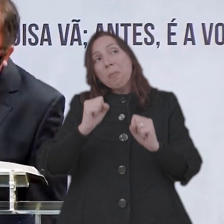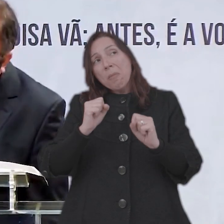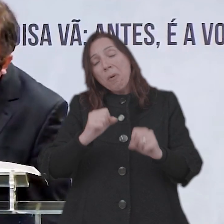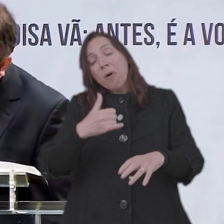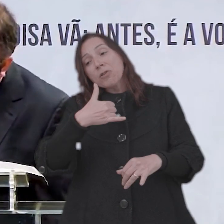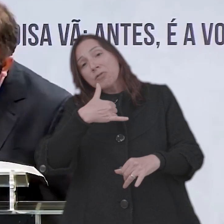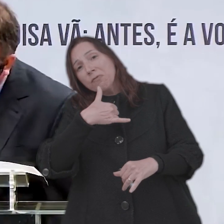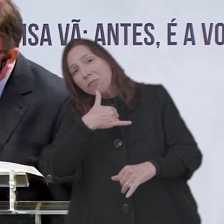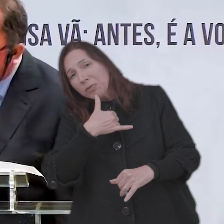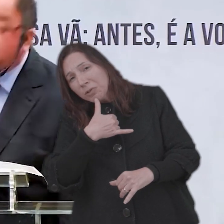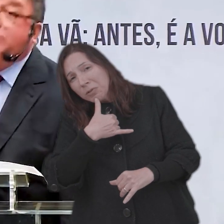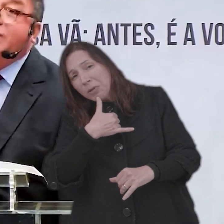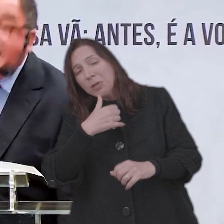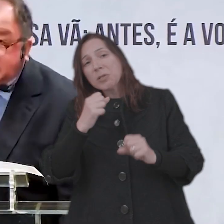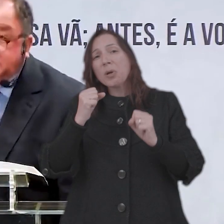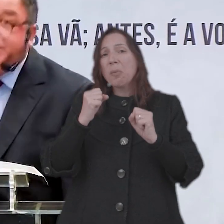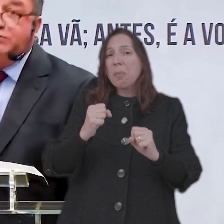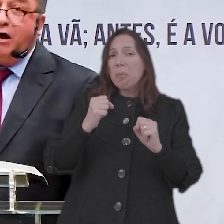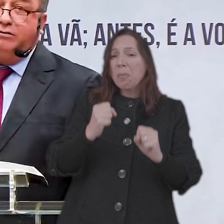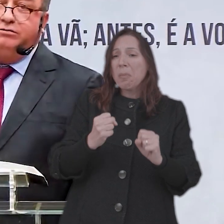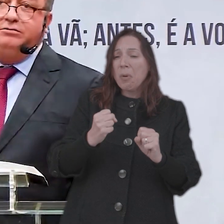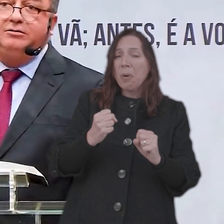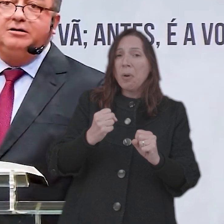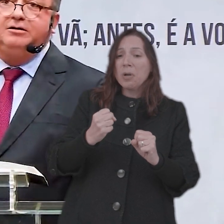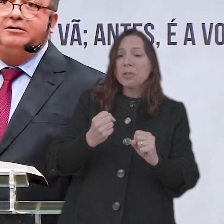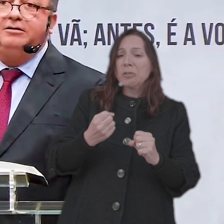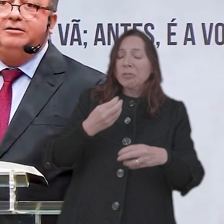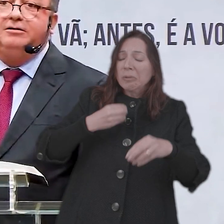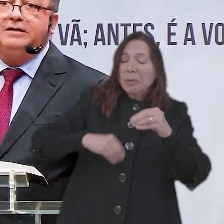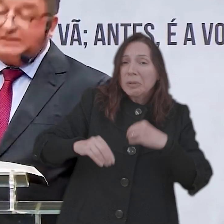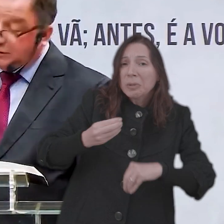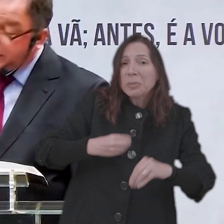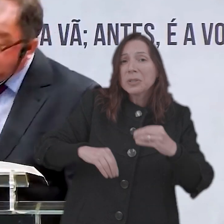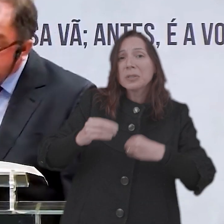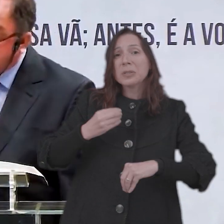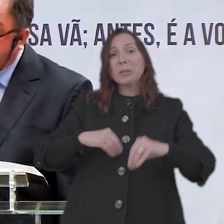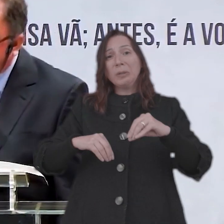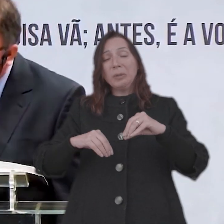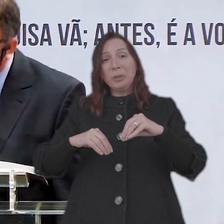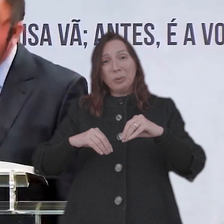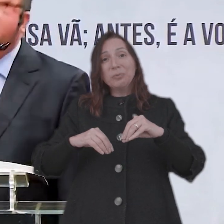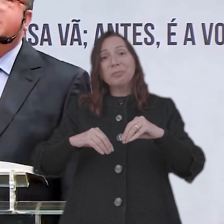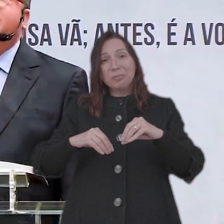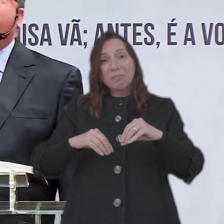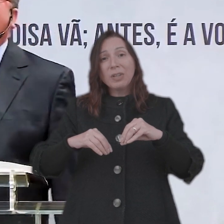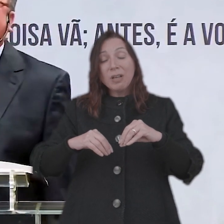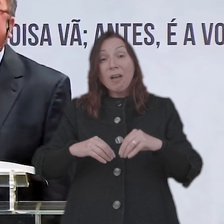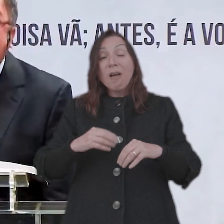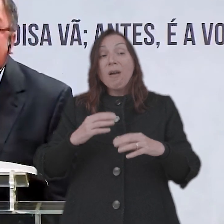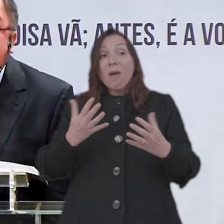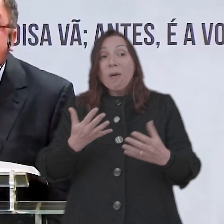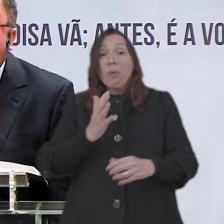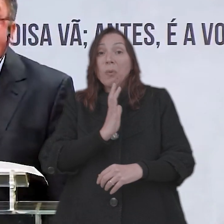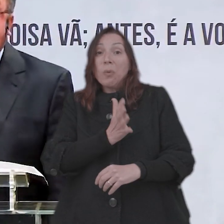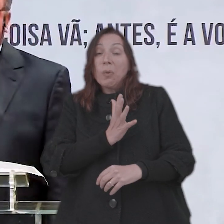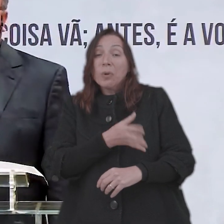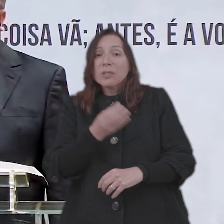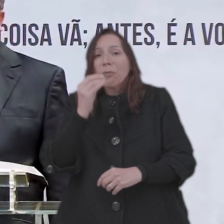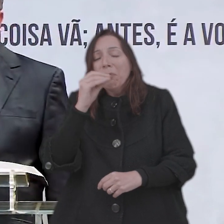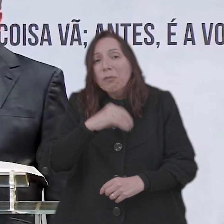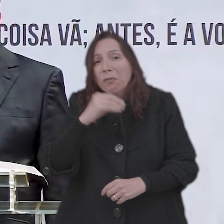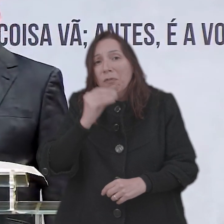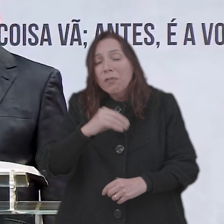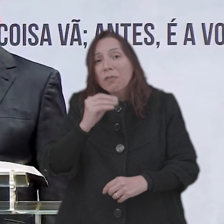ele está identificando aqui uma doença espiritual. E essa doença se chama fraqueza de